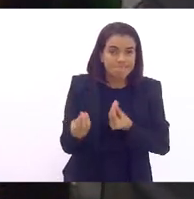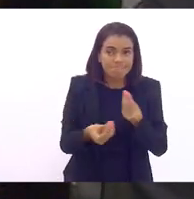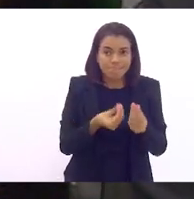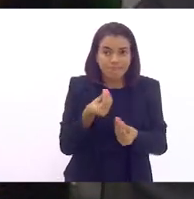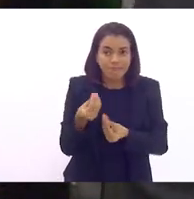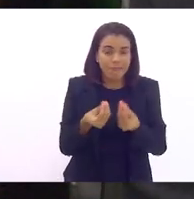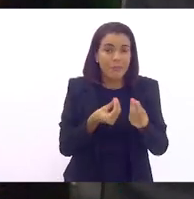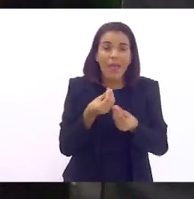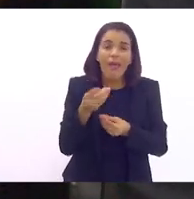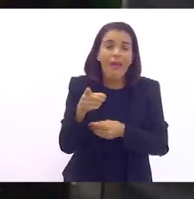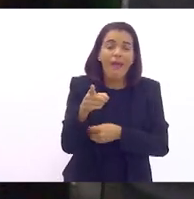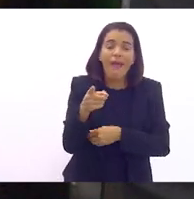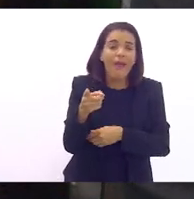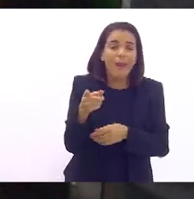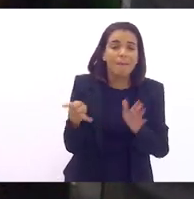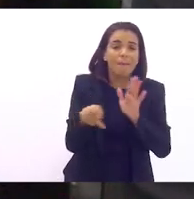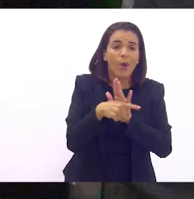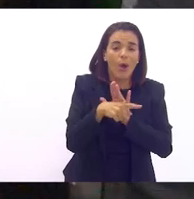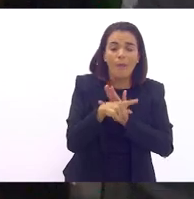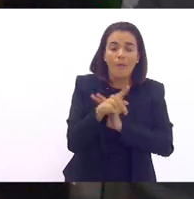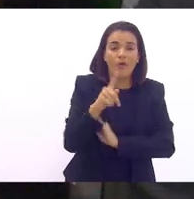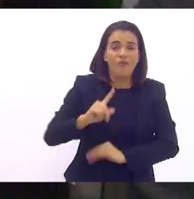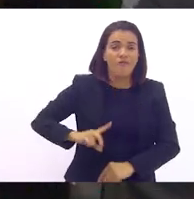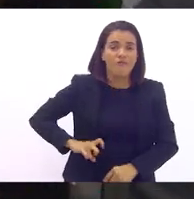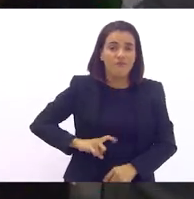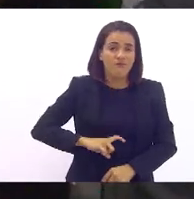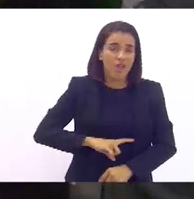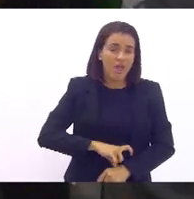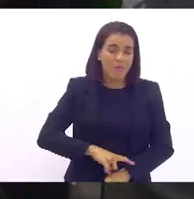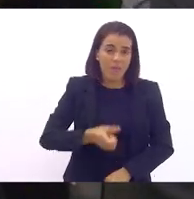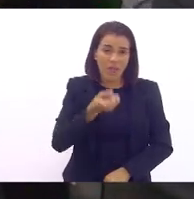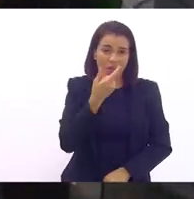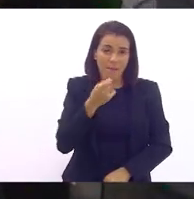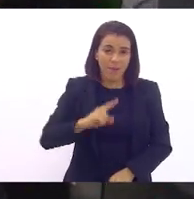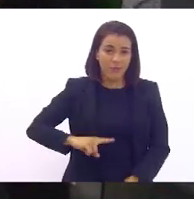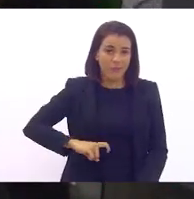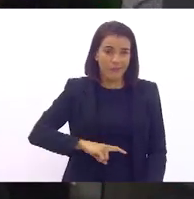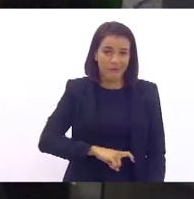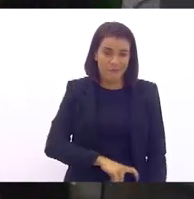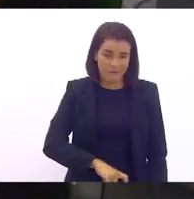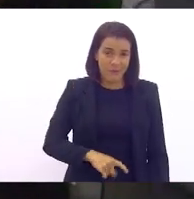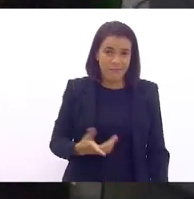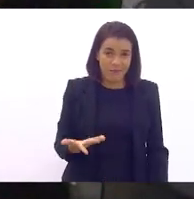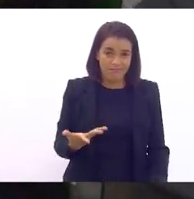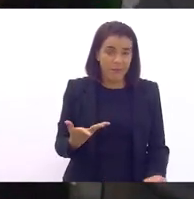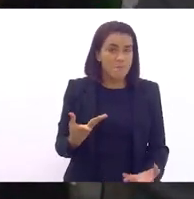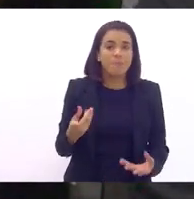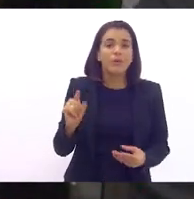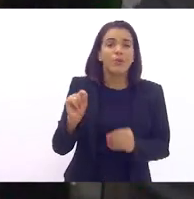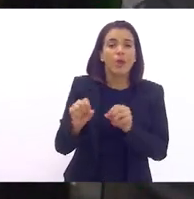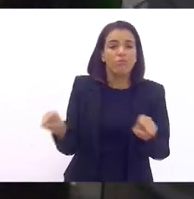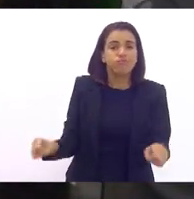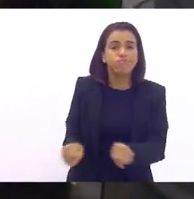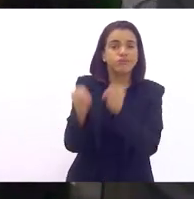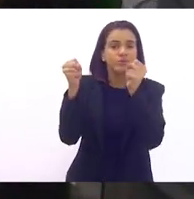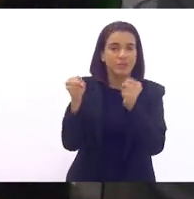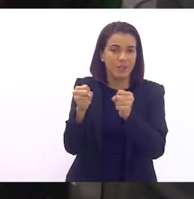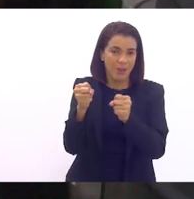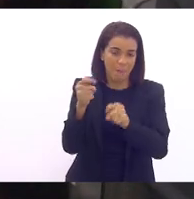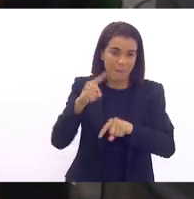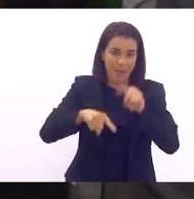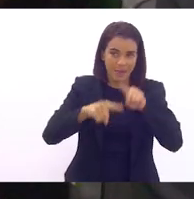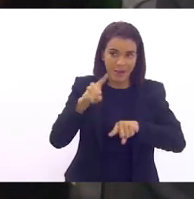vermífugo que a gente fabricou mas de todo jeito roubaram a carga e depois a gente tem que destruir a carga porque a Anvisa não permite